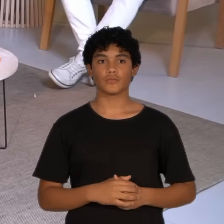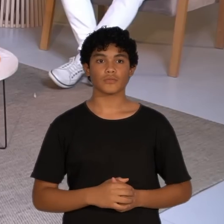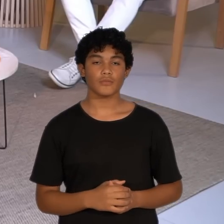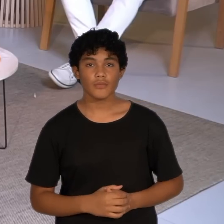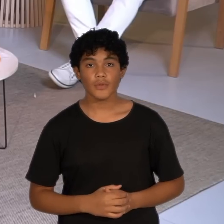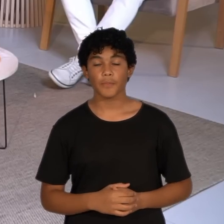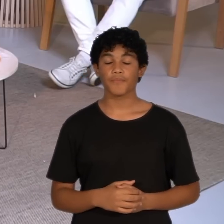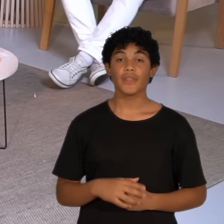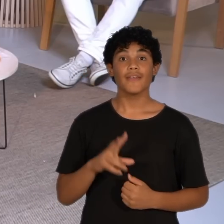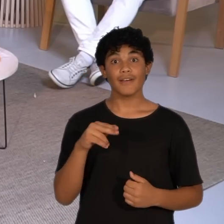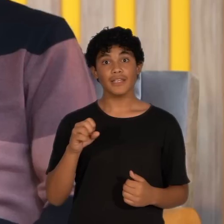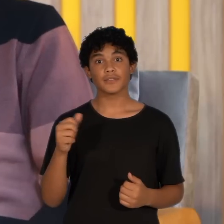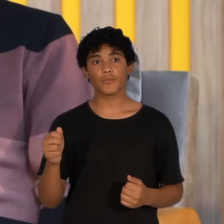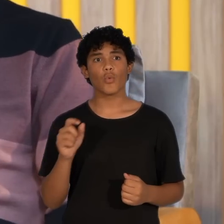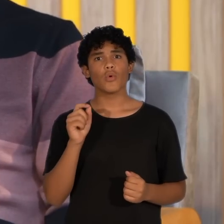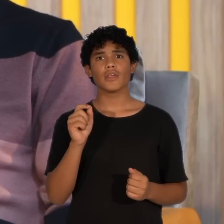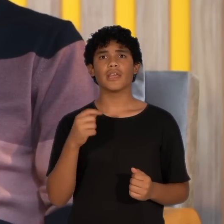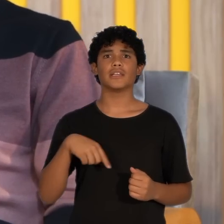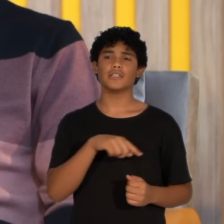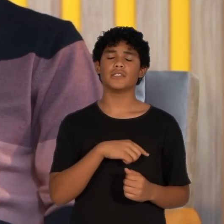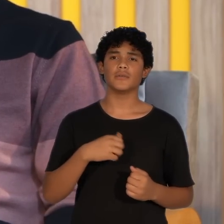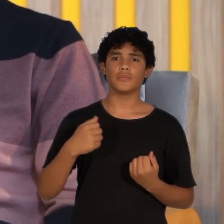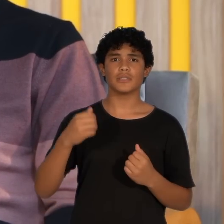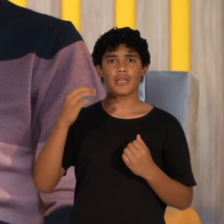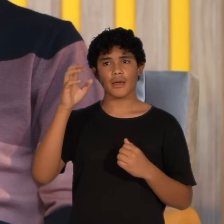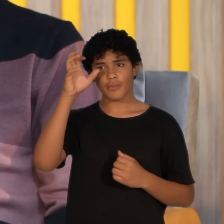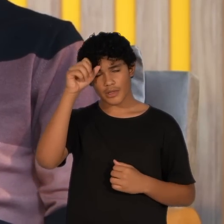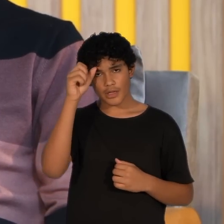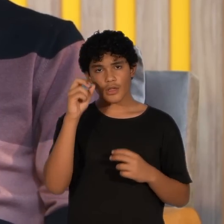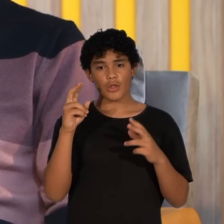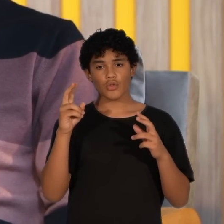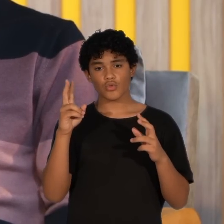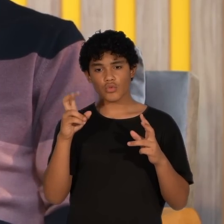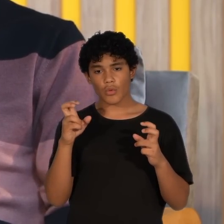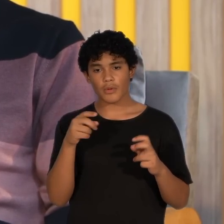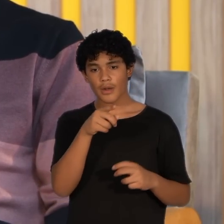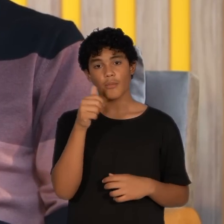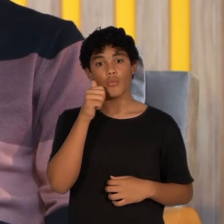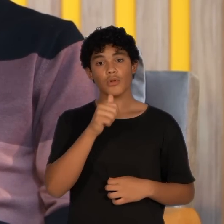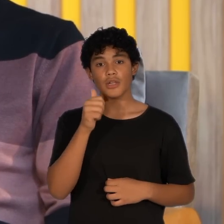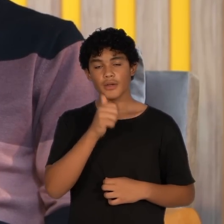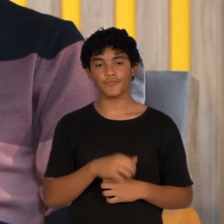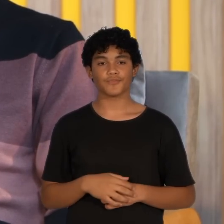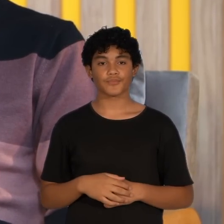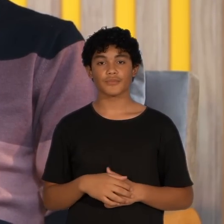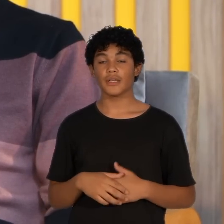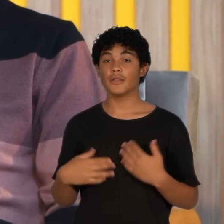Amém. Vanessa, e o que a gente pode aprender então com a atitude da mulher após essa revelação que o Tony comentou